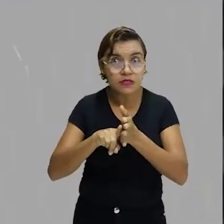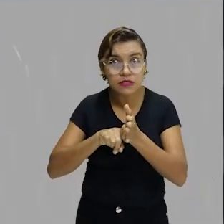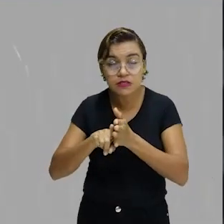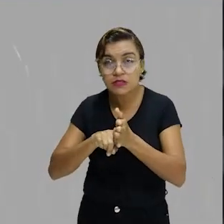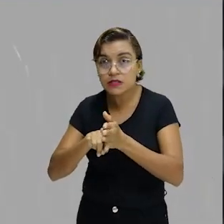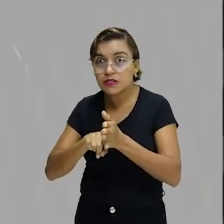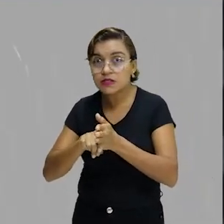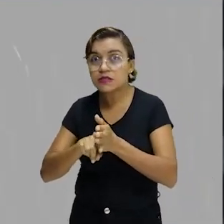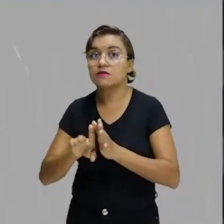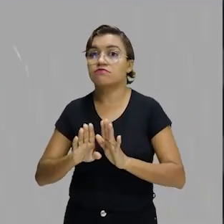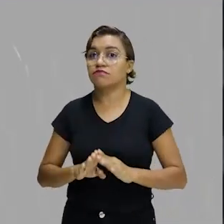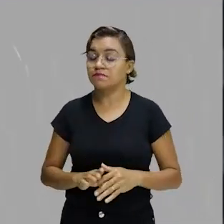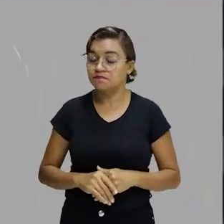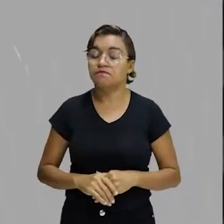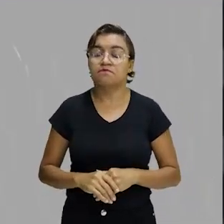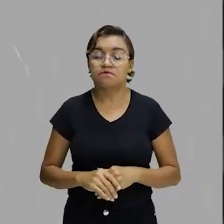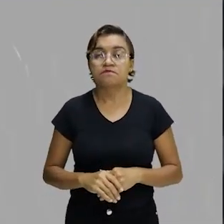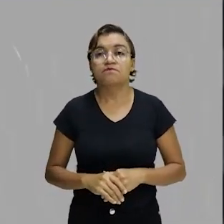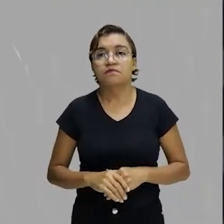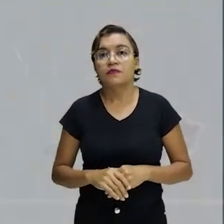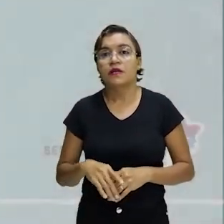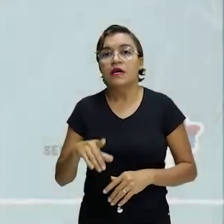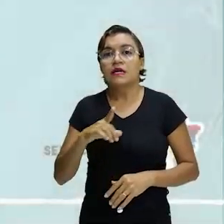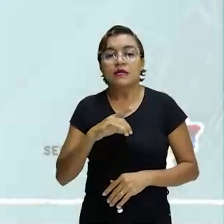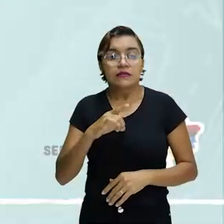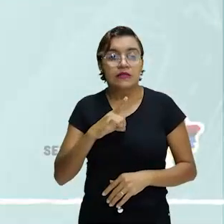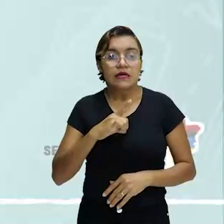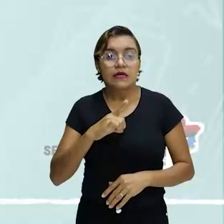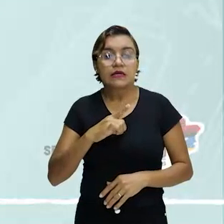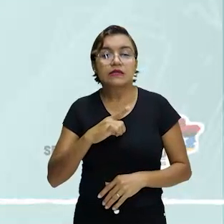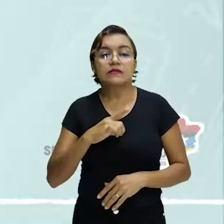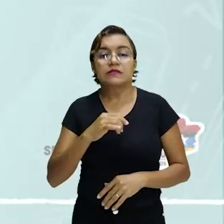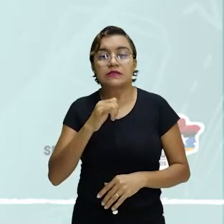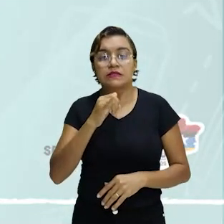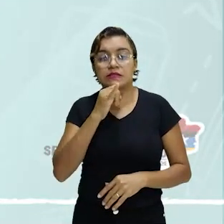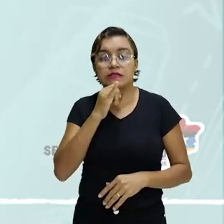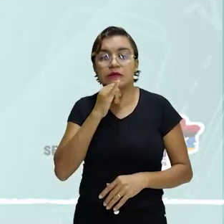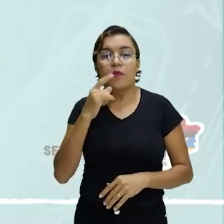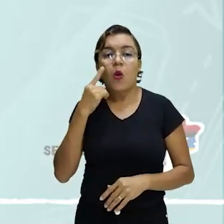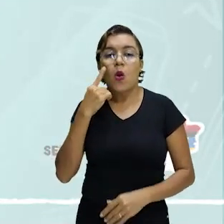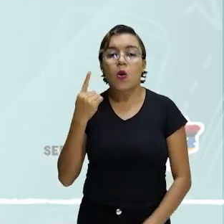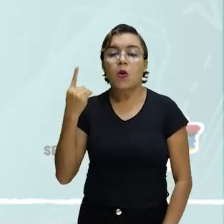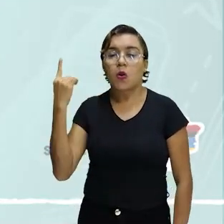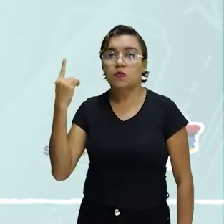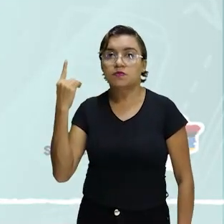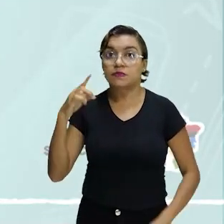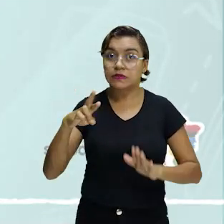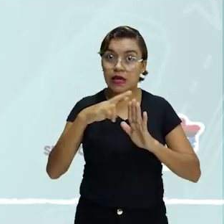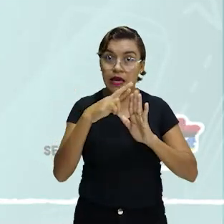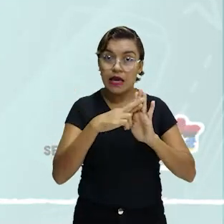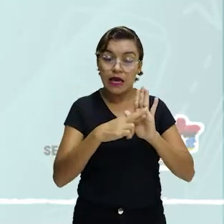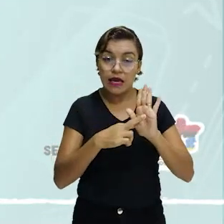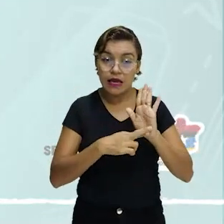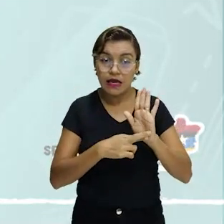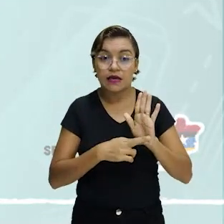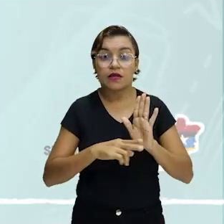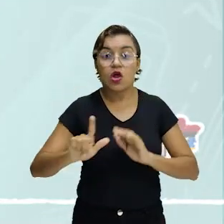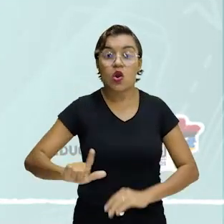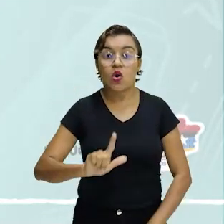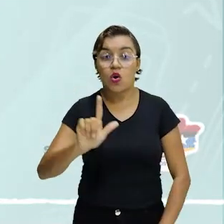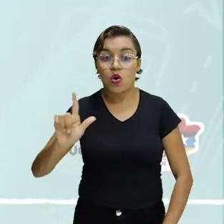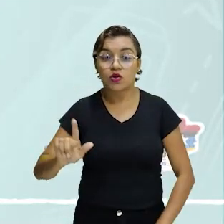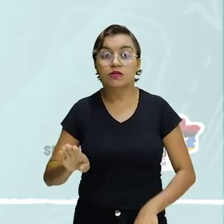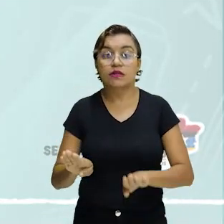Vou dar alguns exemplos para vocês aqui sobre a lógica, as regras do silogismo e o funcionamento